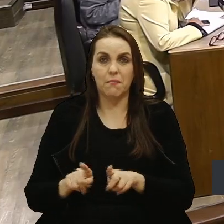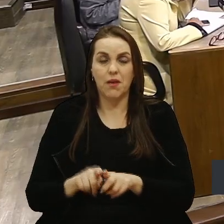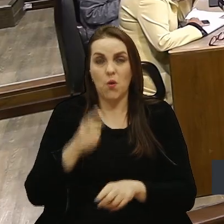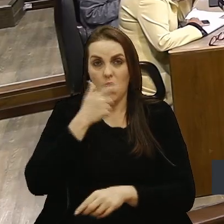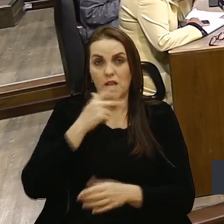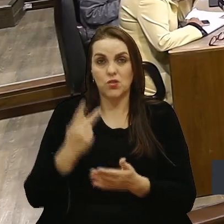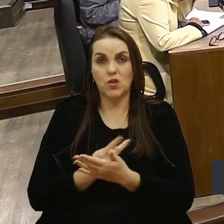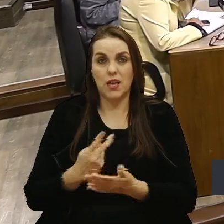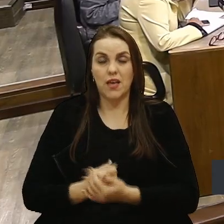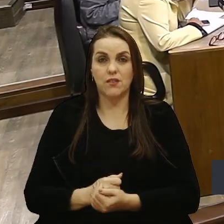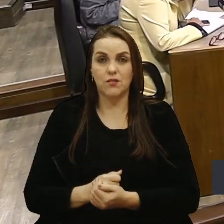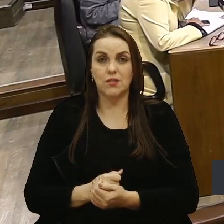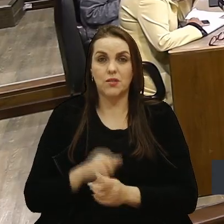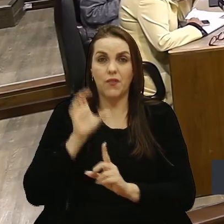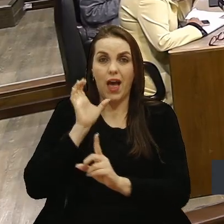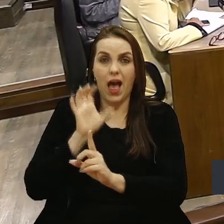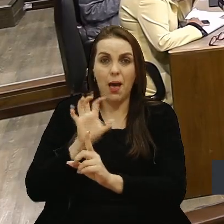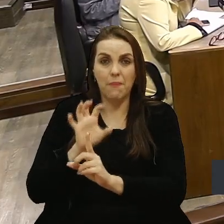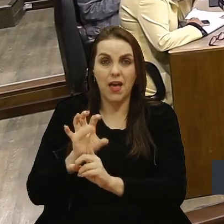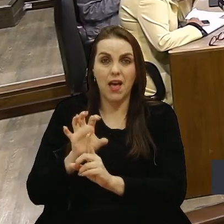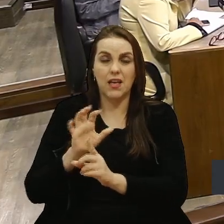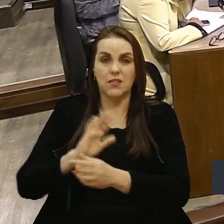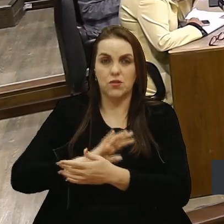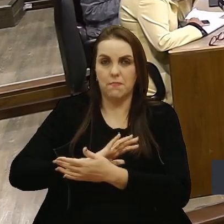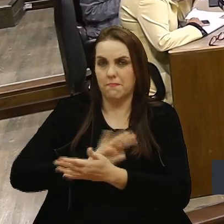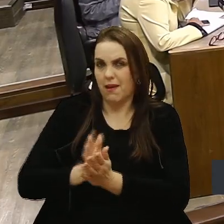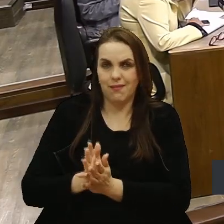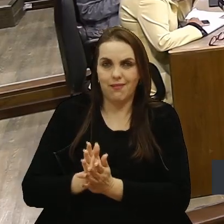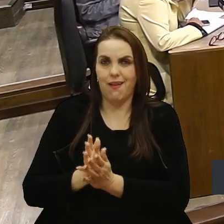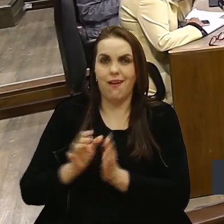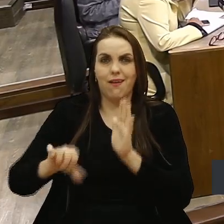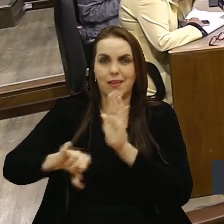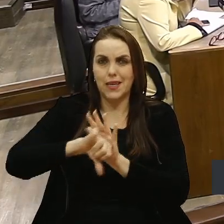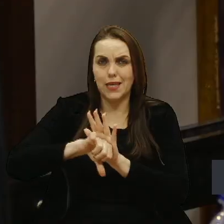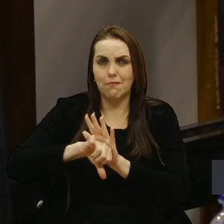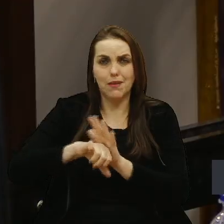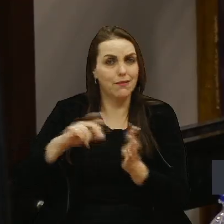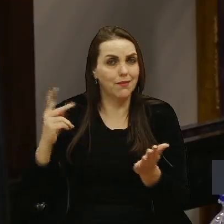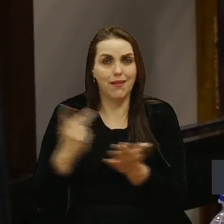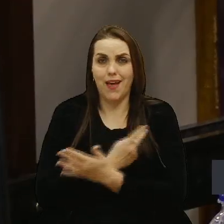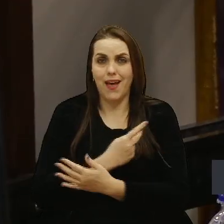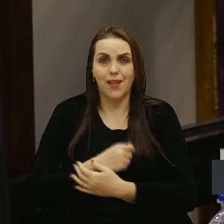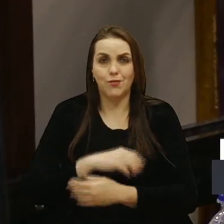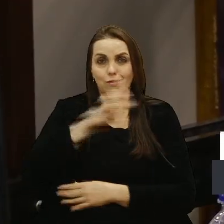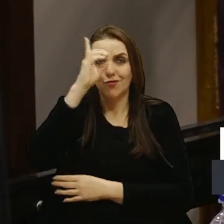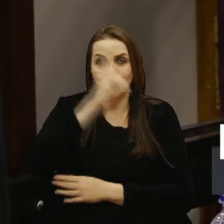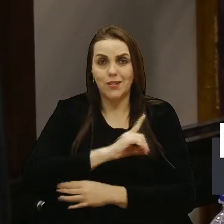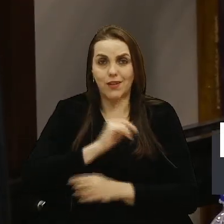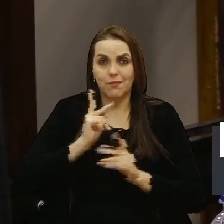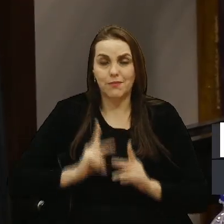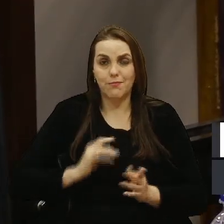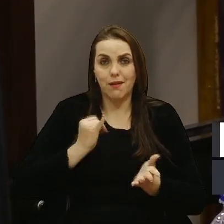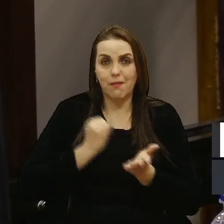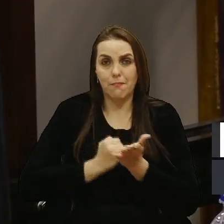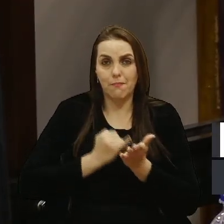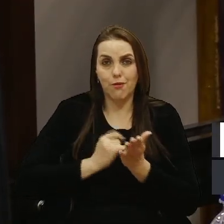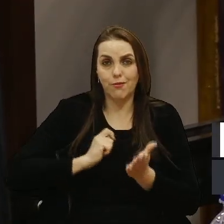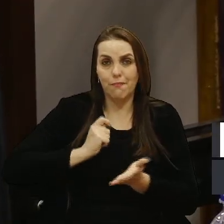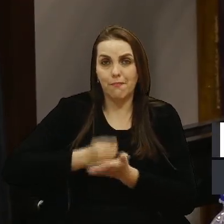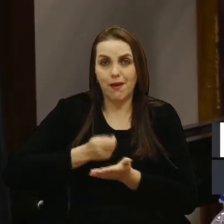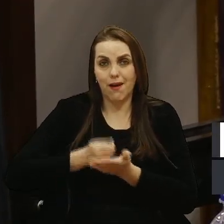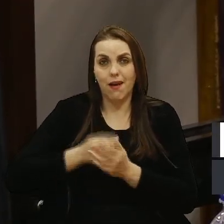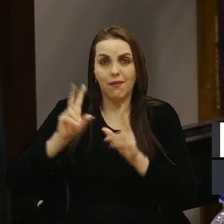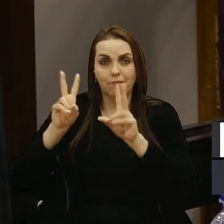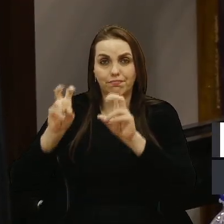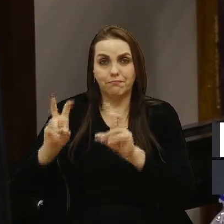ameaça de morte, um crime ali, eu acho que é errado por estar cerceando o direito do pagador de imposto de falar, é ele que mantém tudo isso.